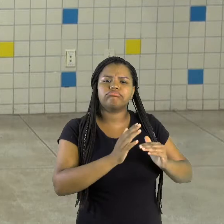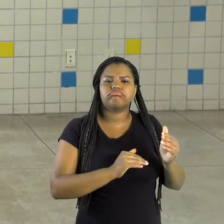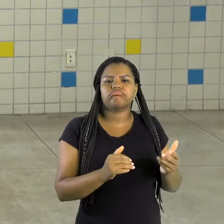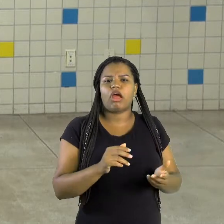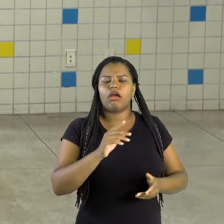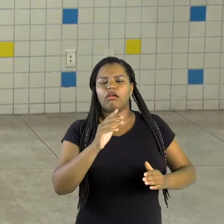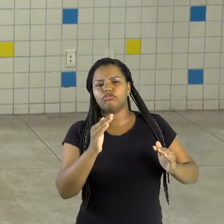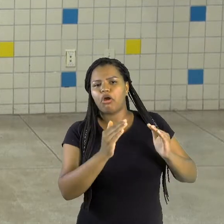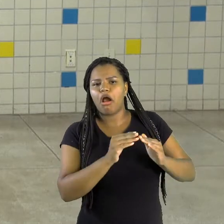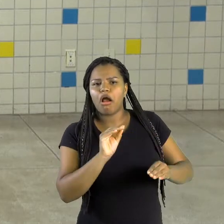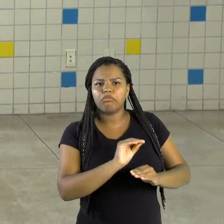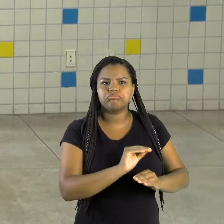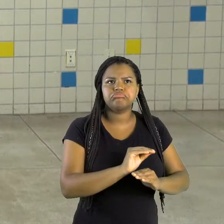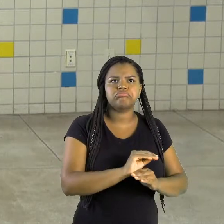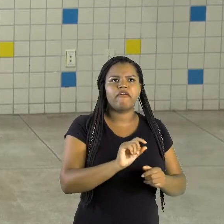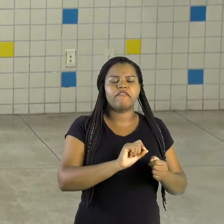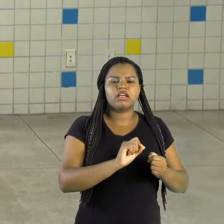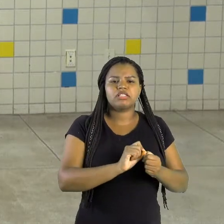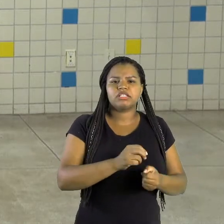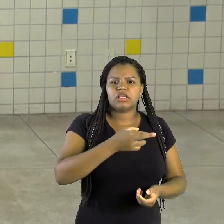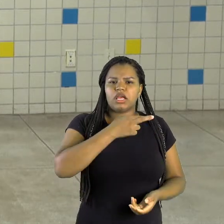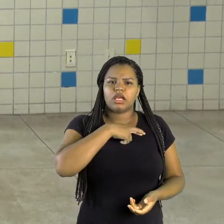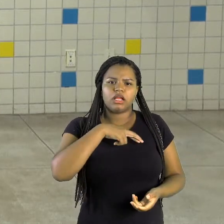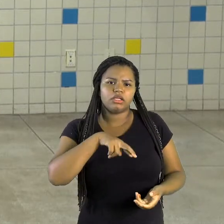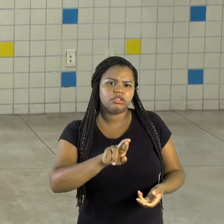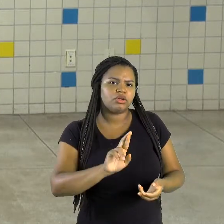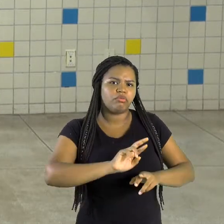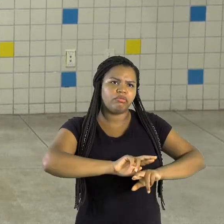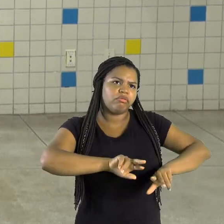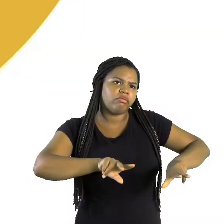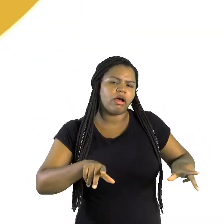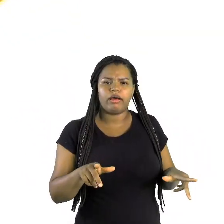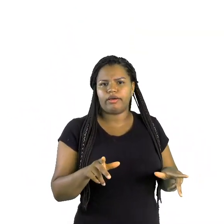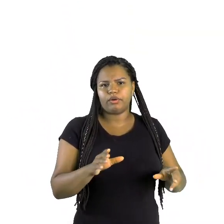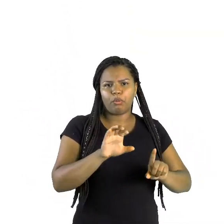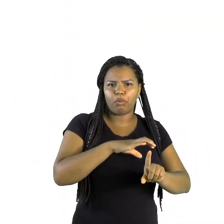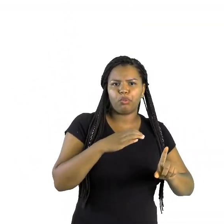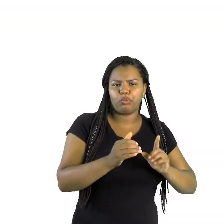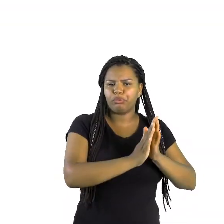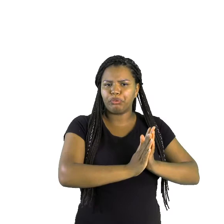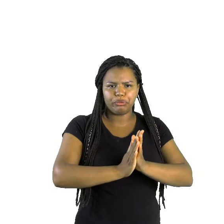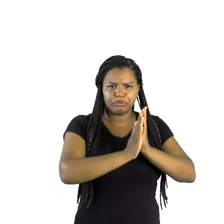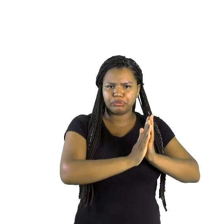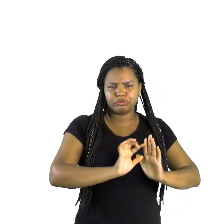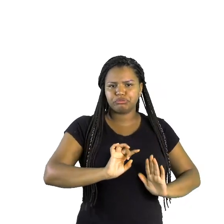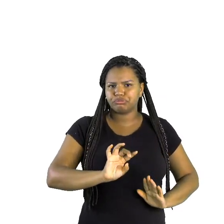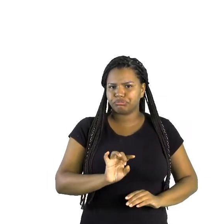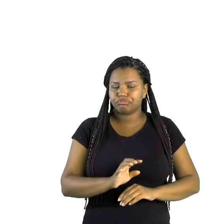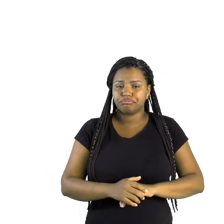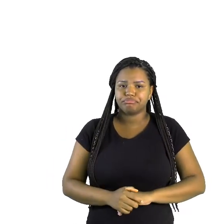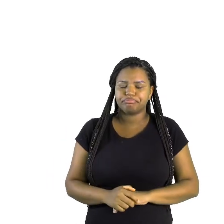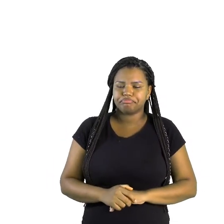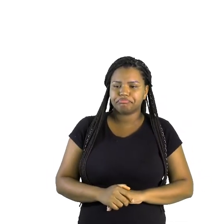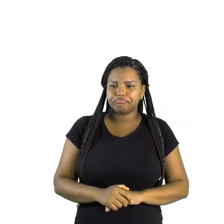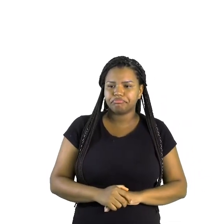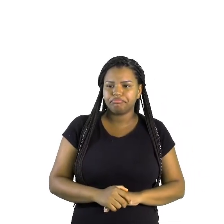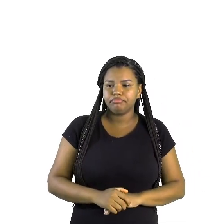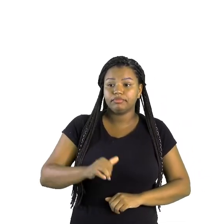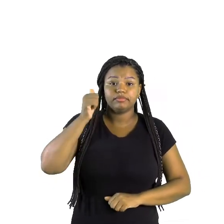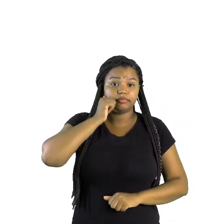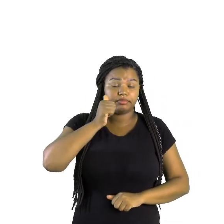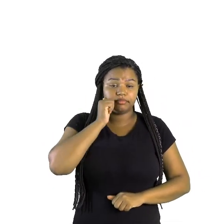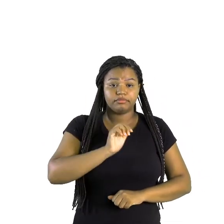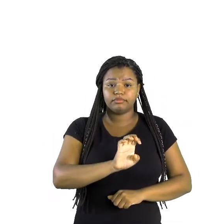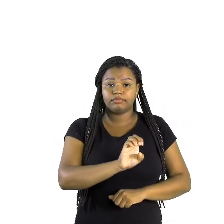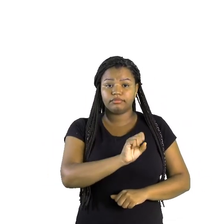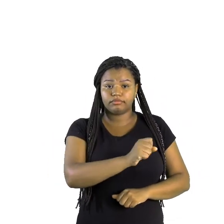atividades religiosas, como culto, orações e etc. e tal. Vamos ver agora, então, as mulheres lá em Esparta.